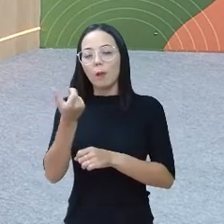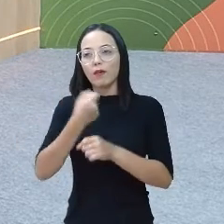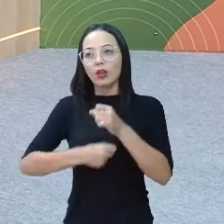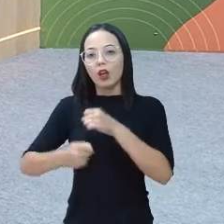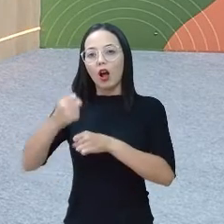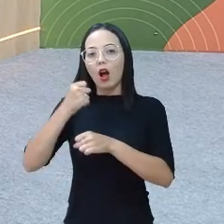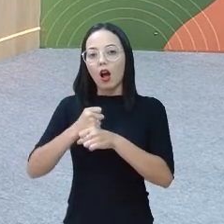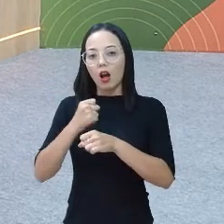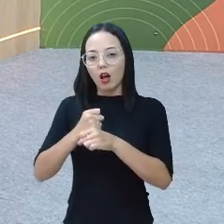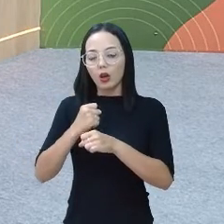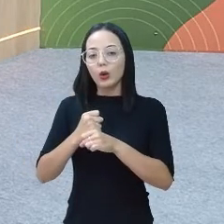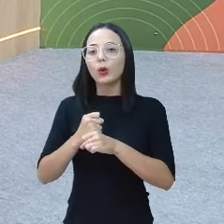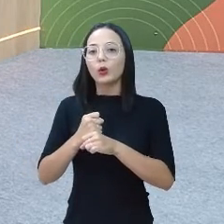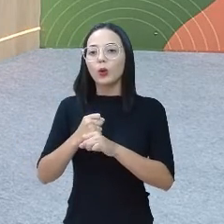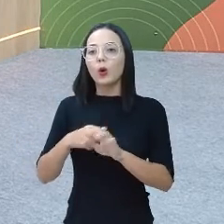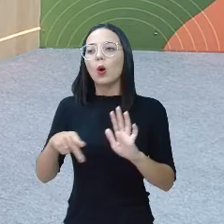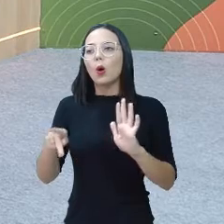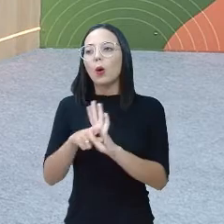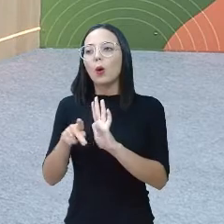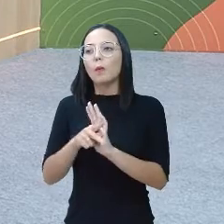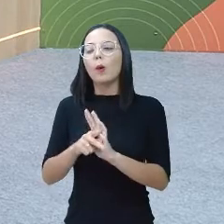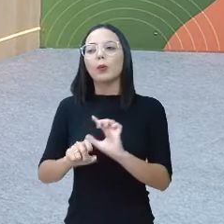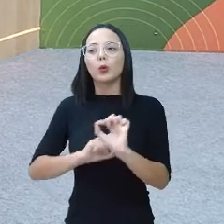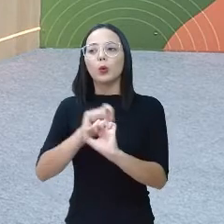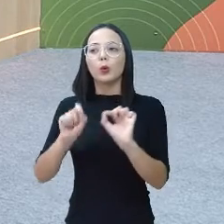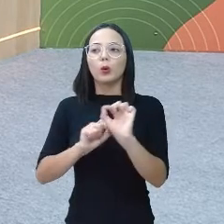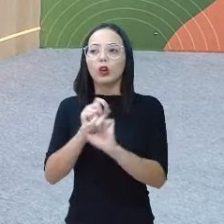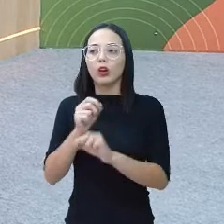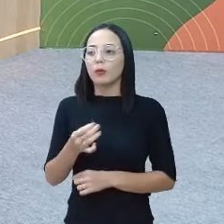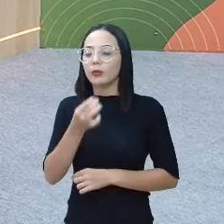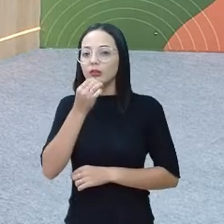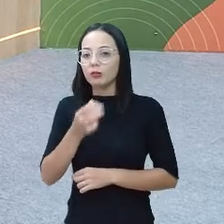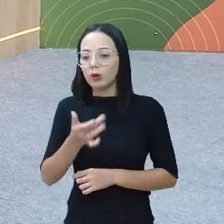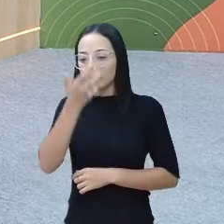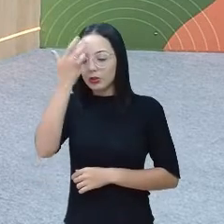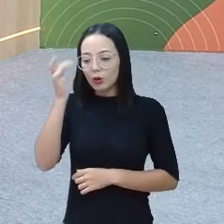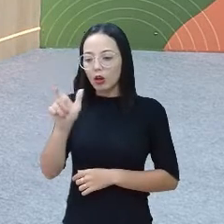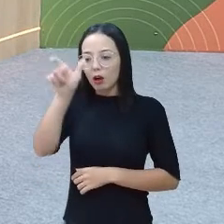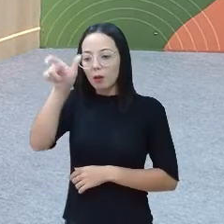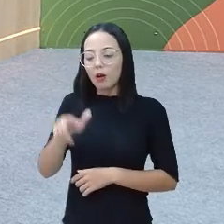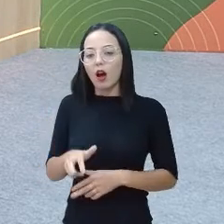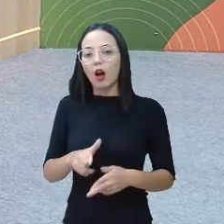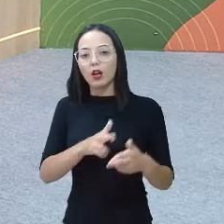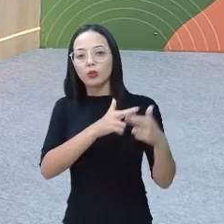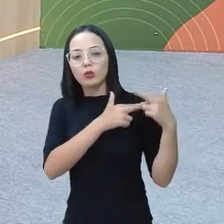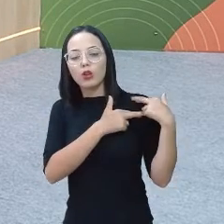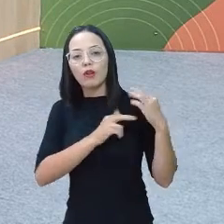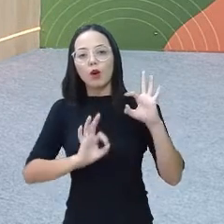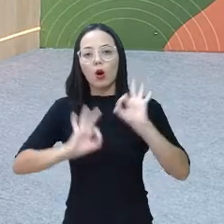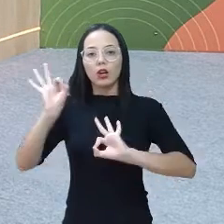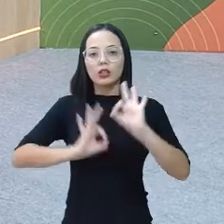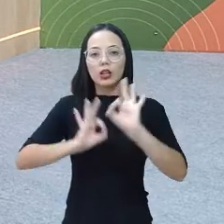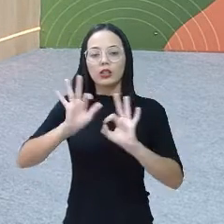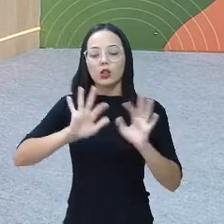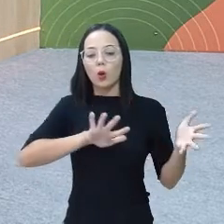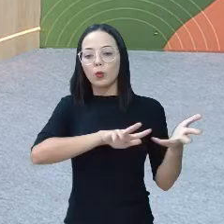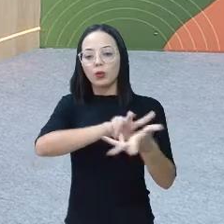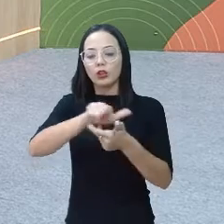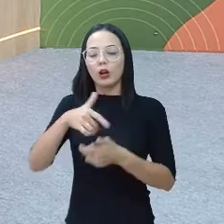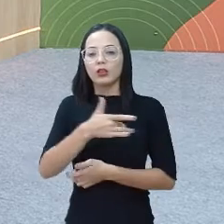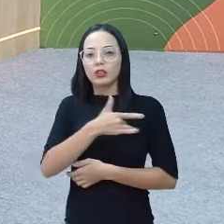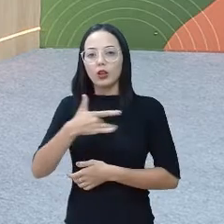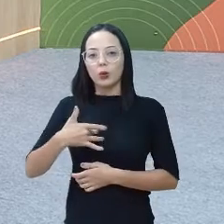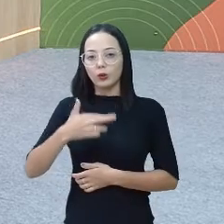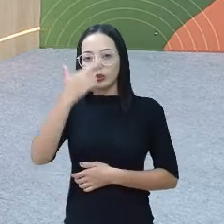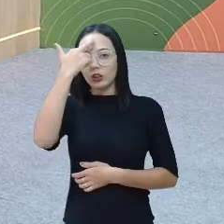passado, o Tedros Adhanom, que era o responsável lá pela Organização Mundial da Saúde, né, o